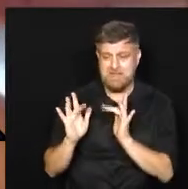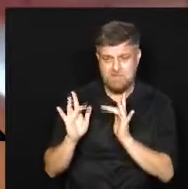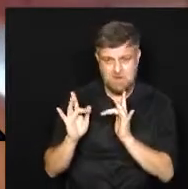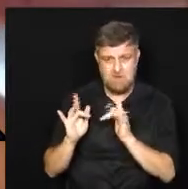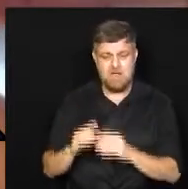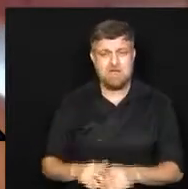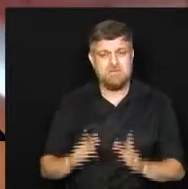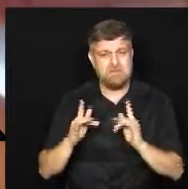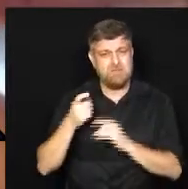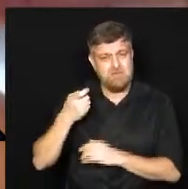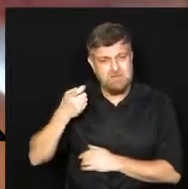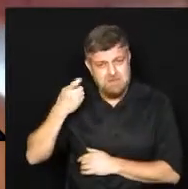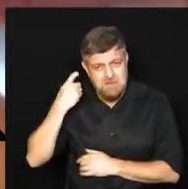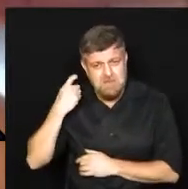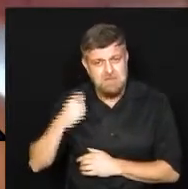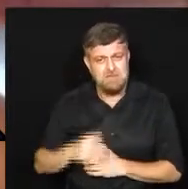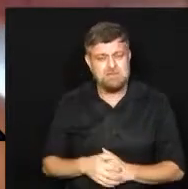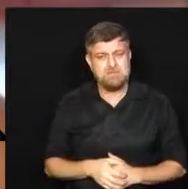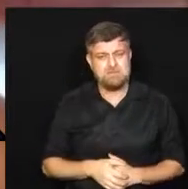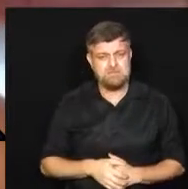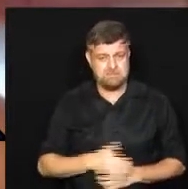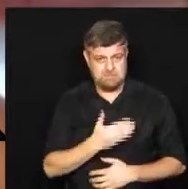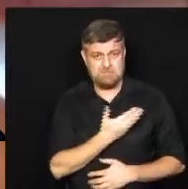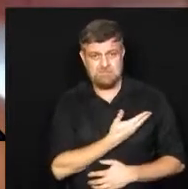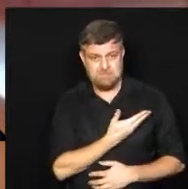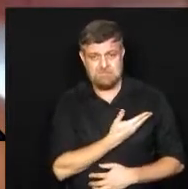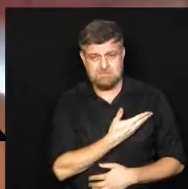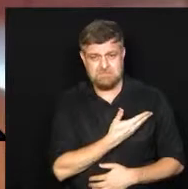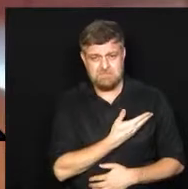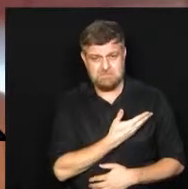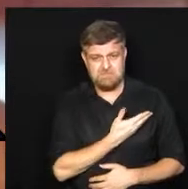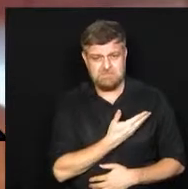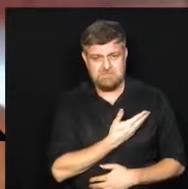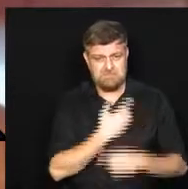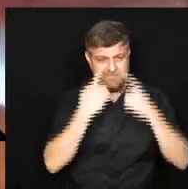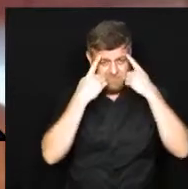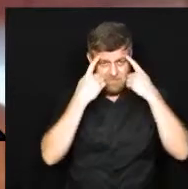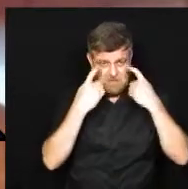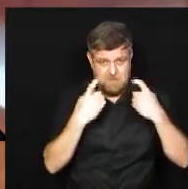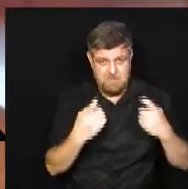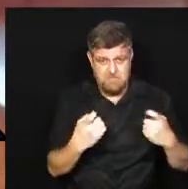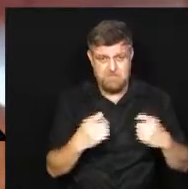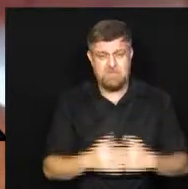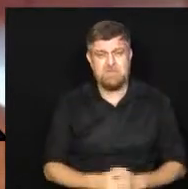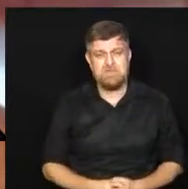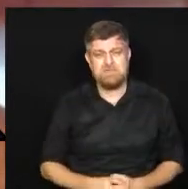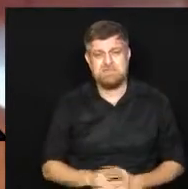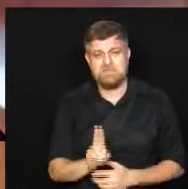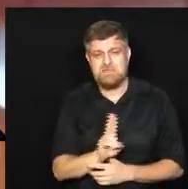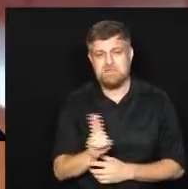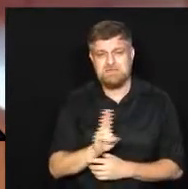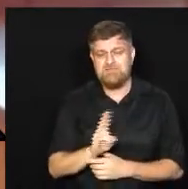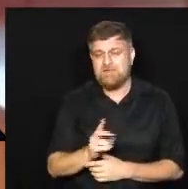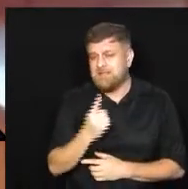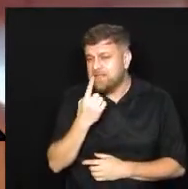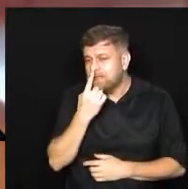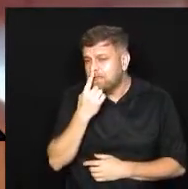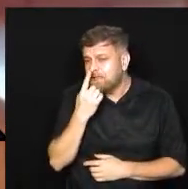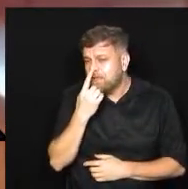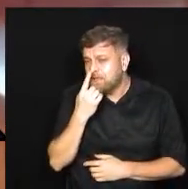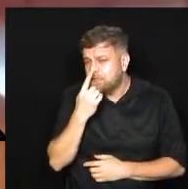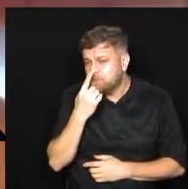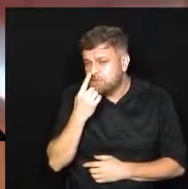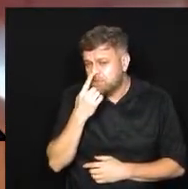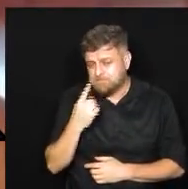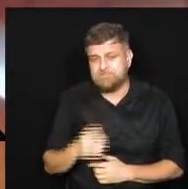namorados, ex-namorados, amigos. Então, é uma violência que nós chamamos de violência íntima. É uma